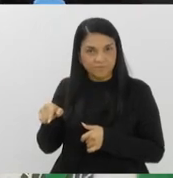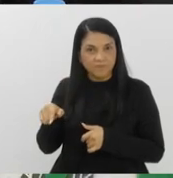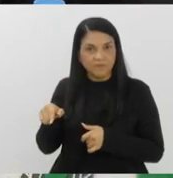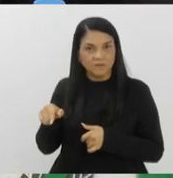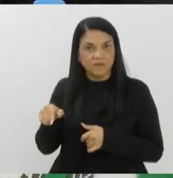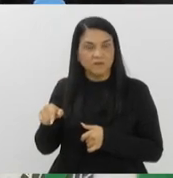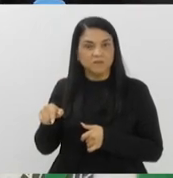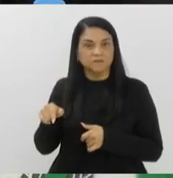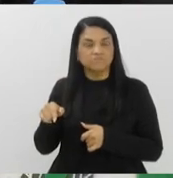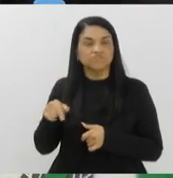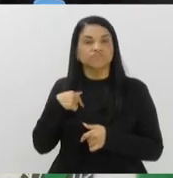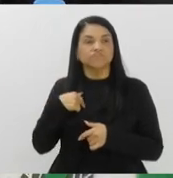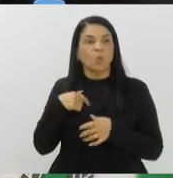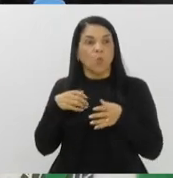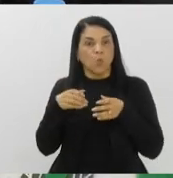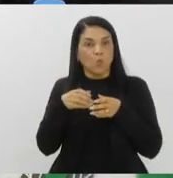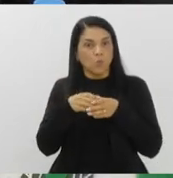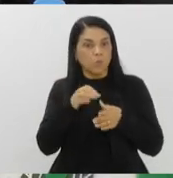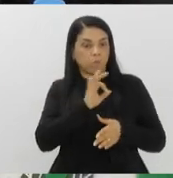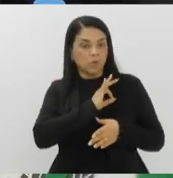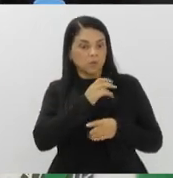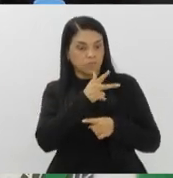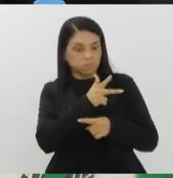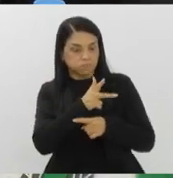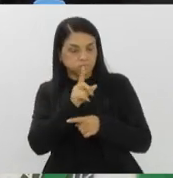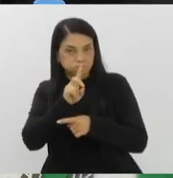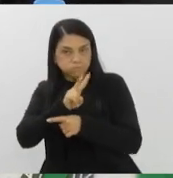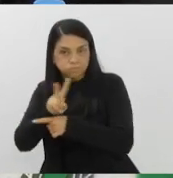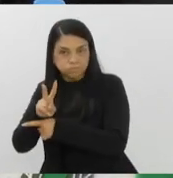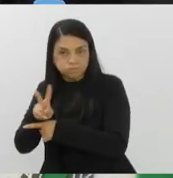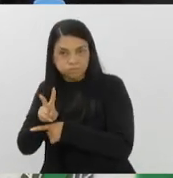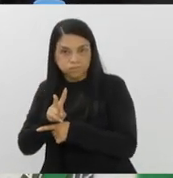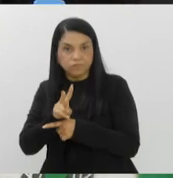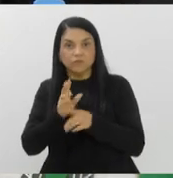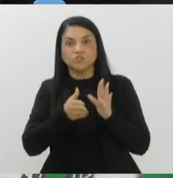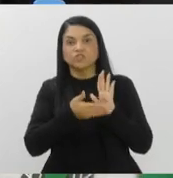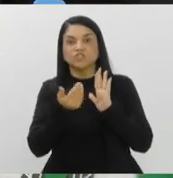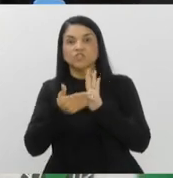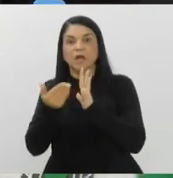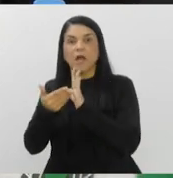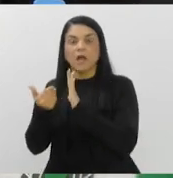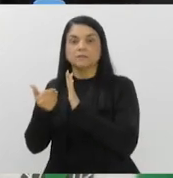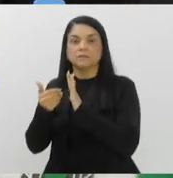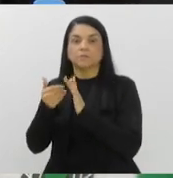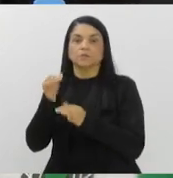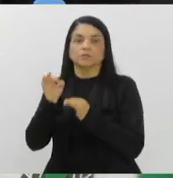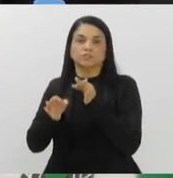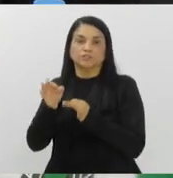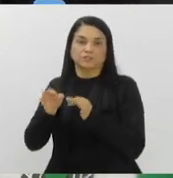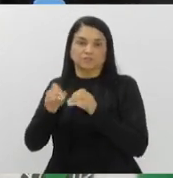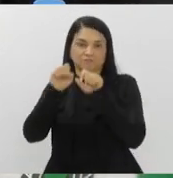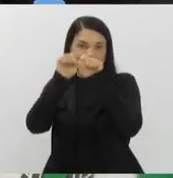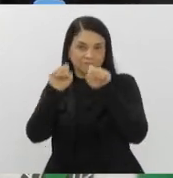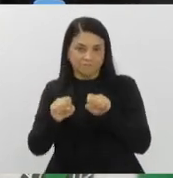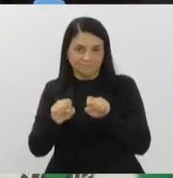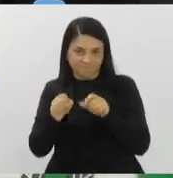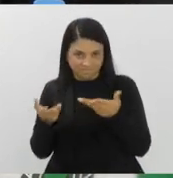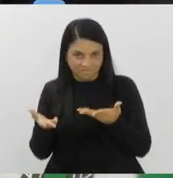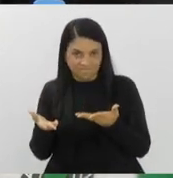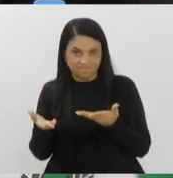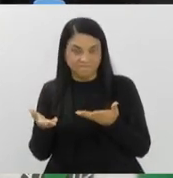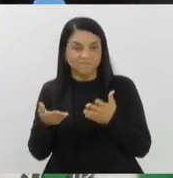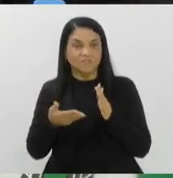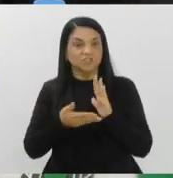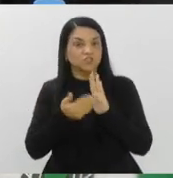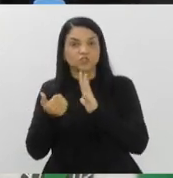escolta retirada pelo próprio magistrados, né? Pelo próprio sistema de justiça. Ou